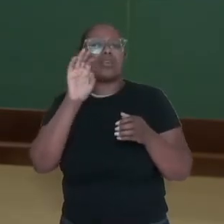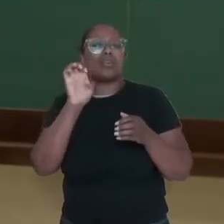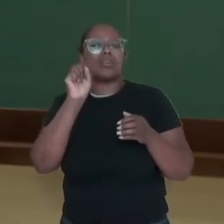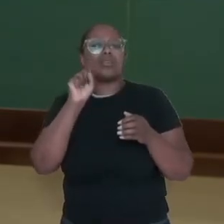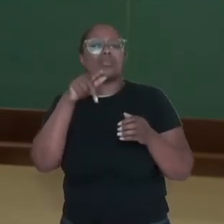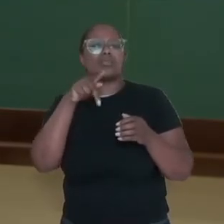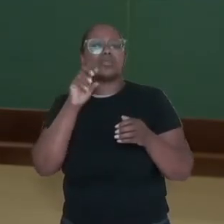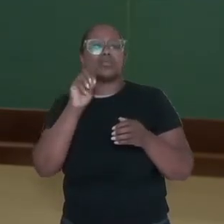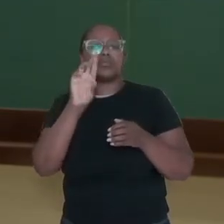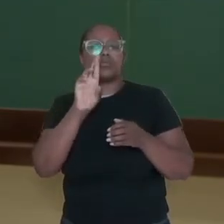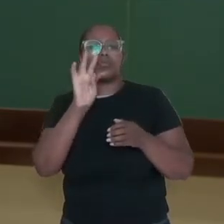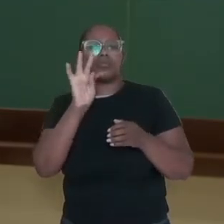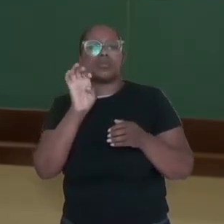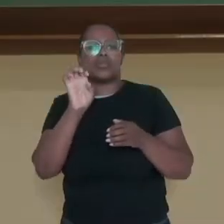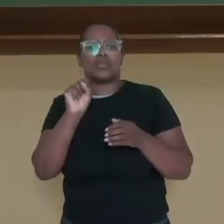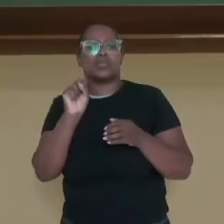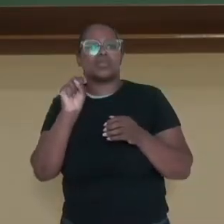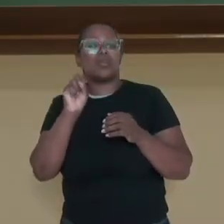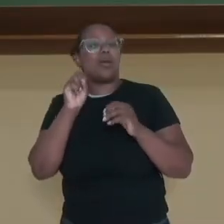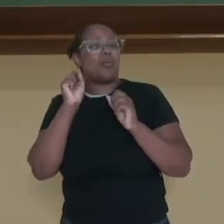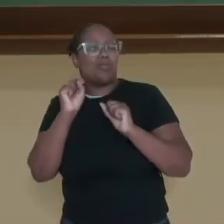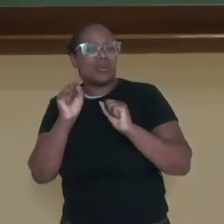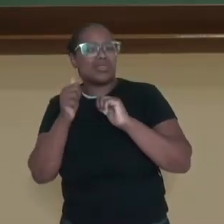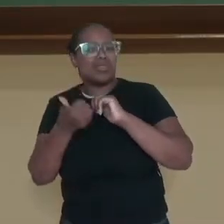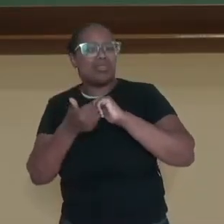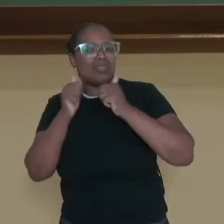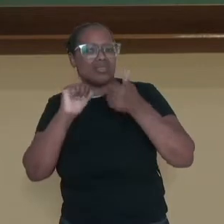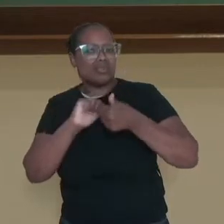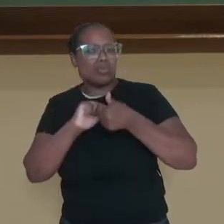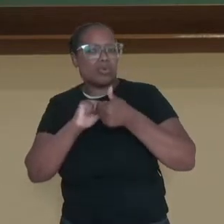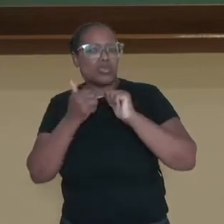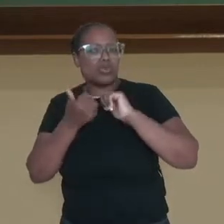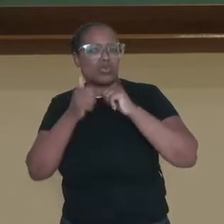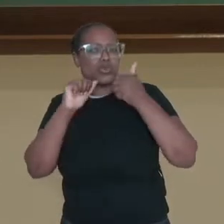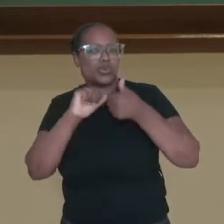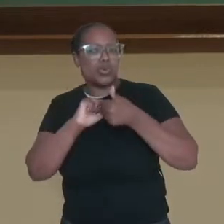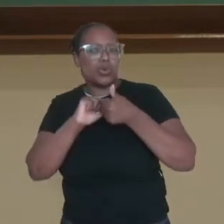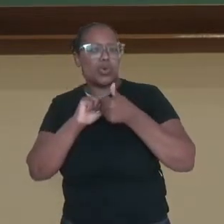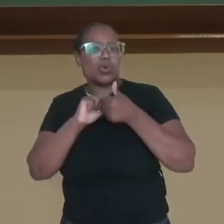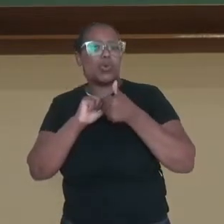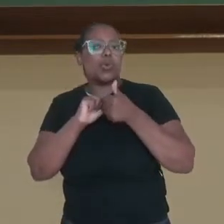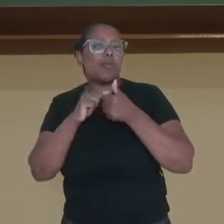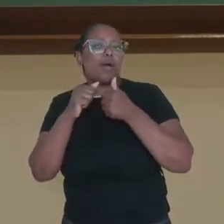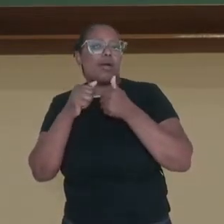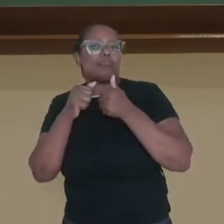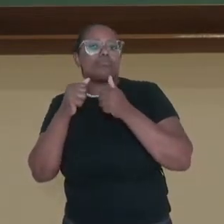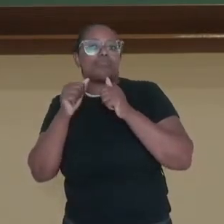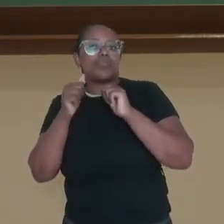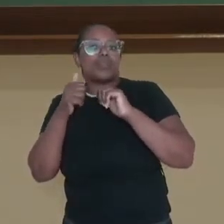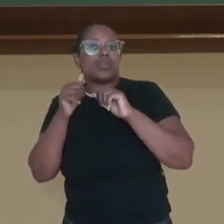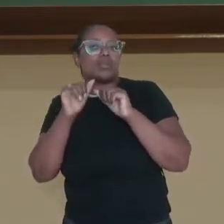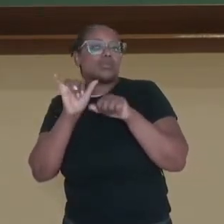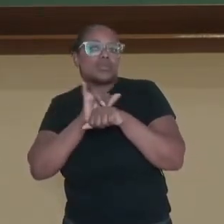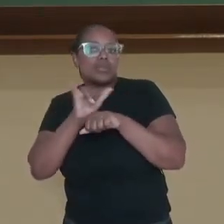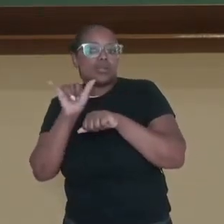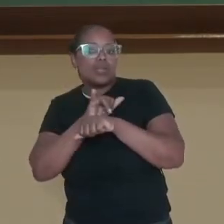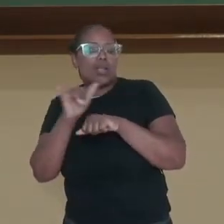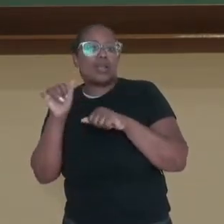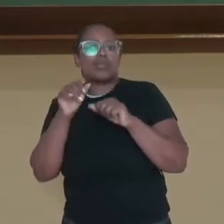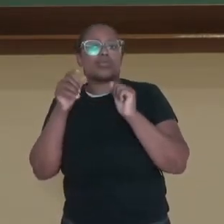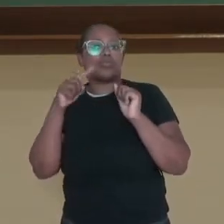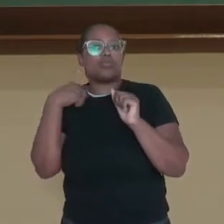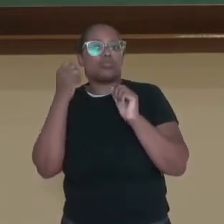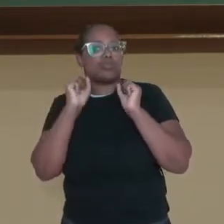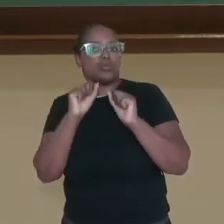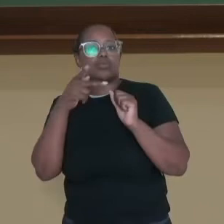não ser considerados esportes. Um erro que a gente comete é normalmente entender que os e-esportes são aqueles